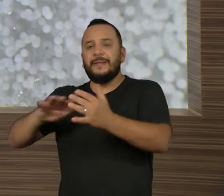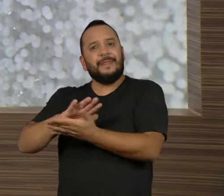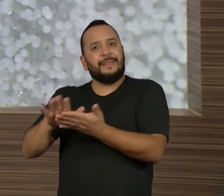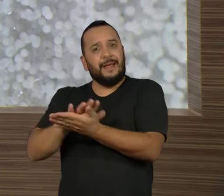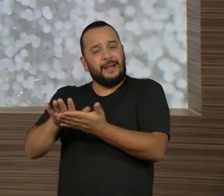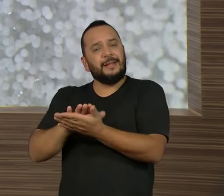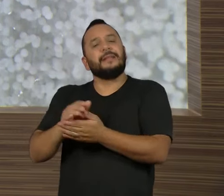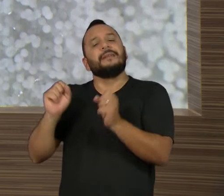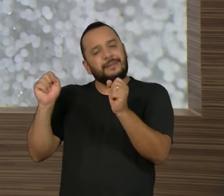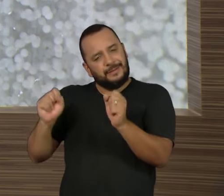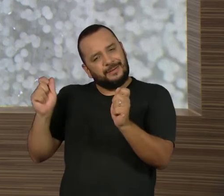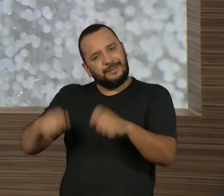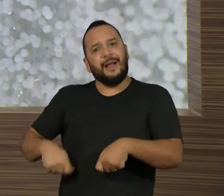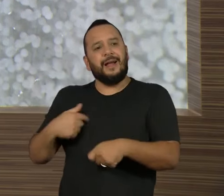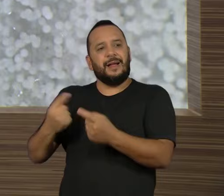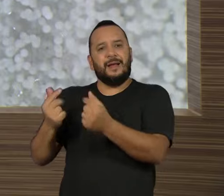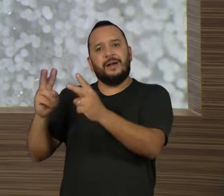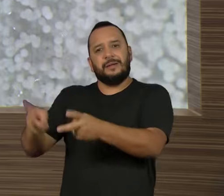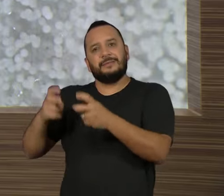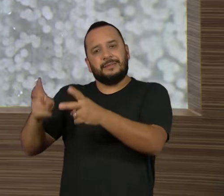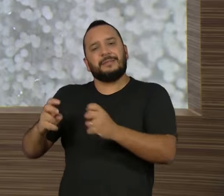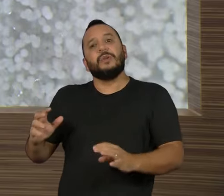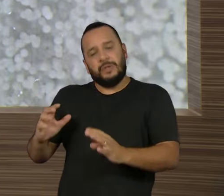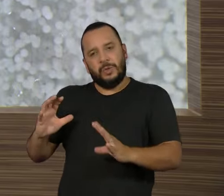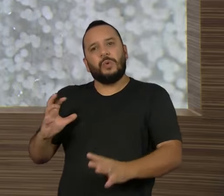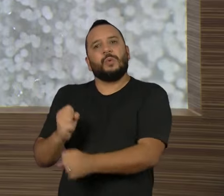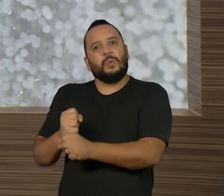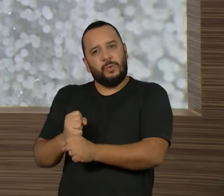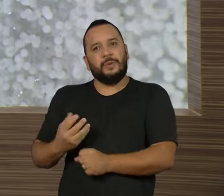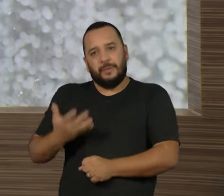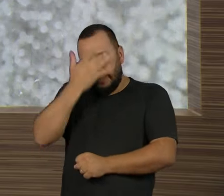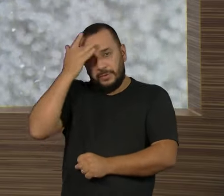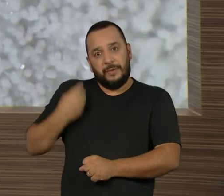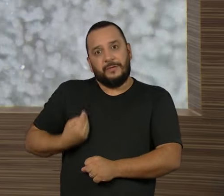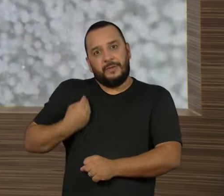pode gerar renda para as comunidades que vivem na floresta.